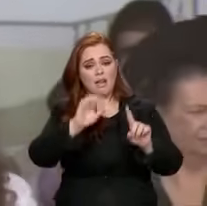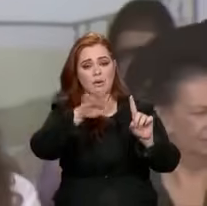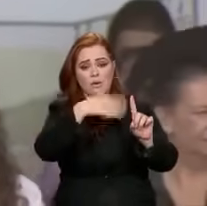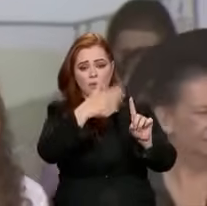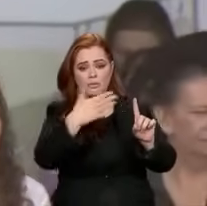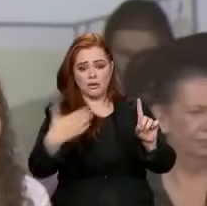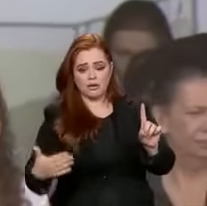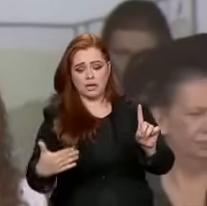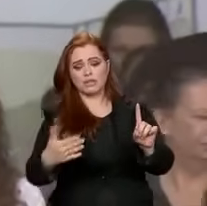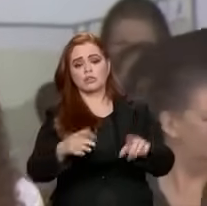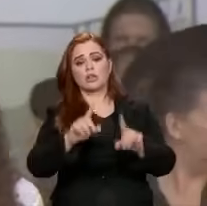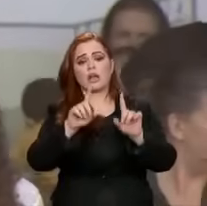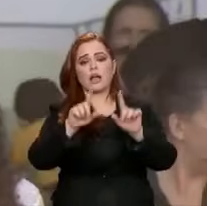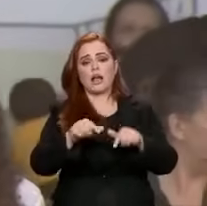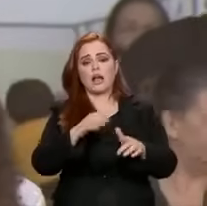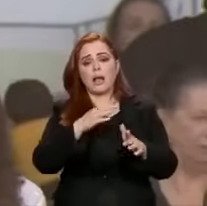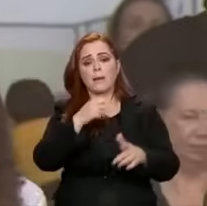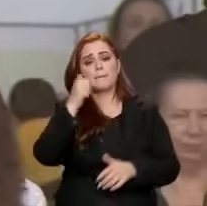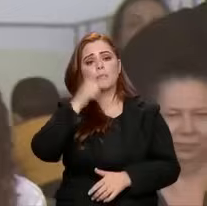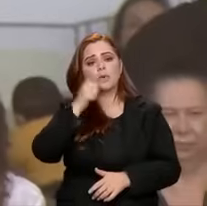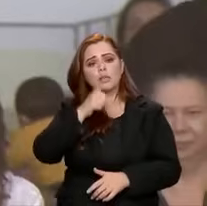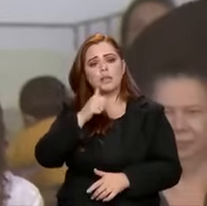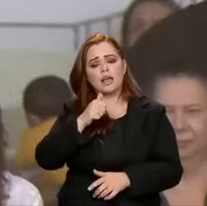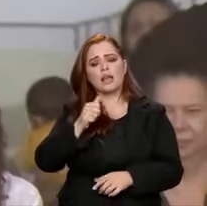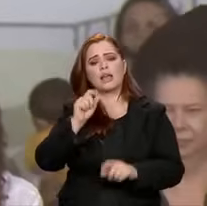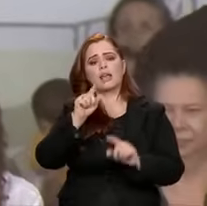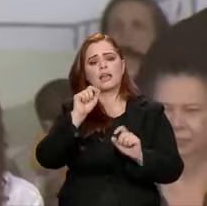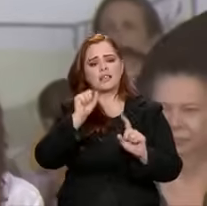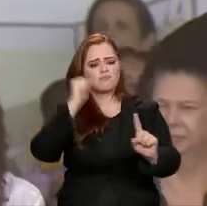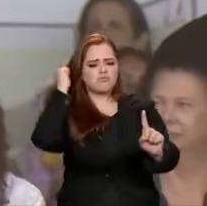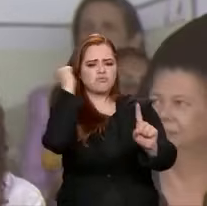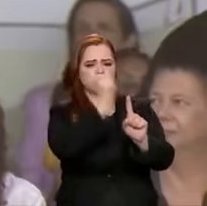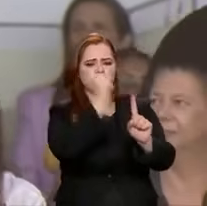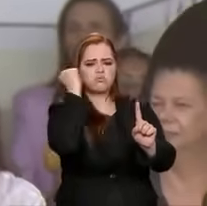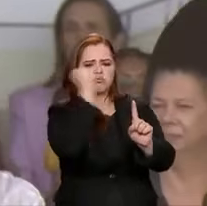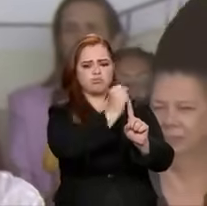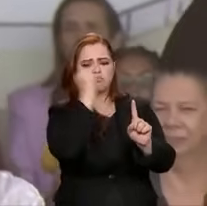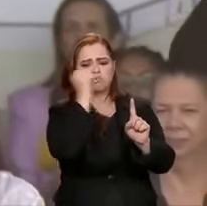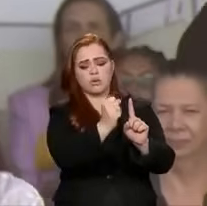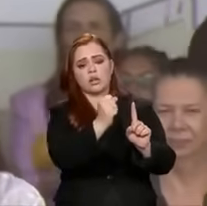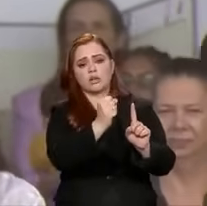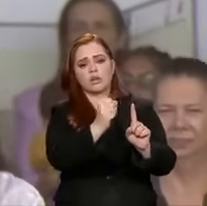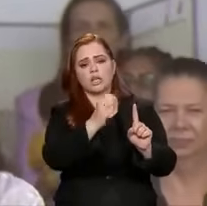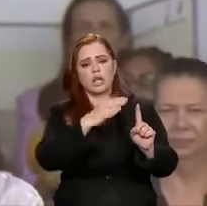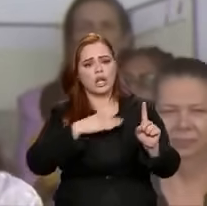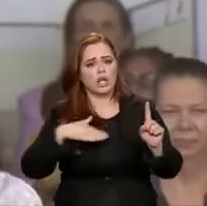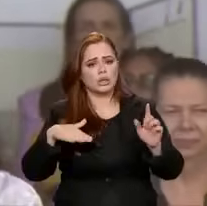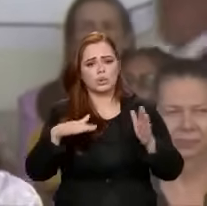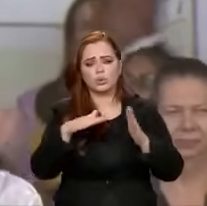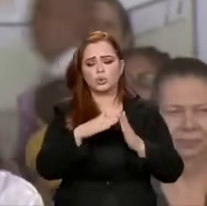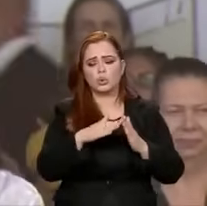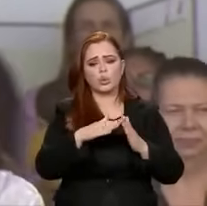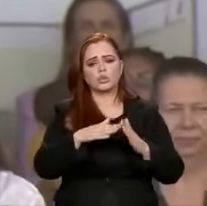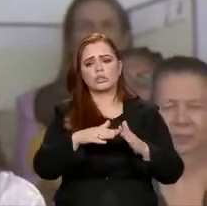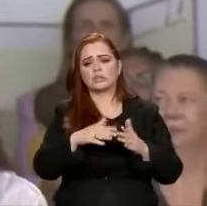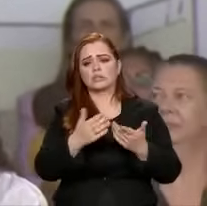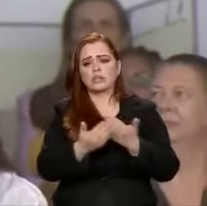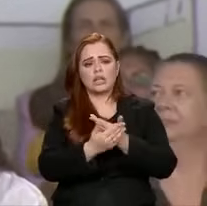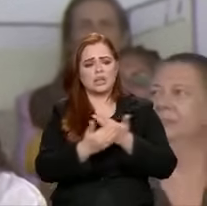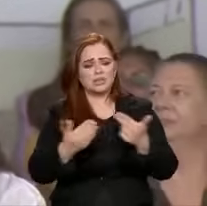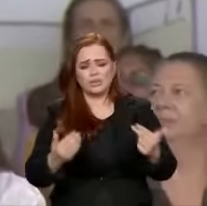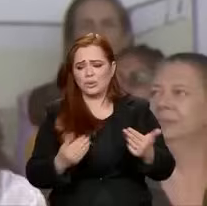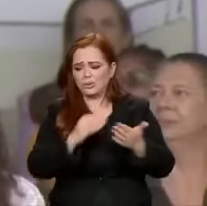a Margarida que foi covardemente assassinada os seus algozes foram